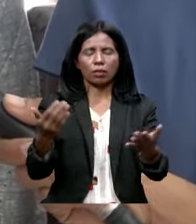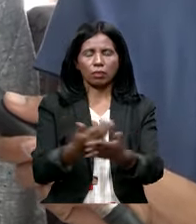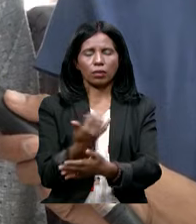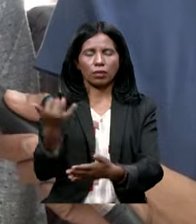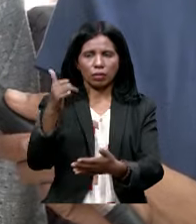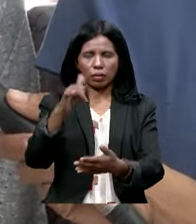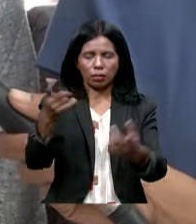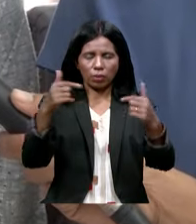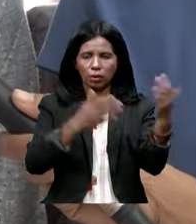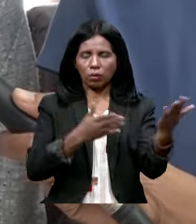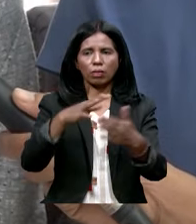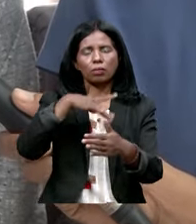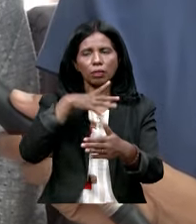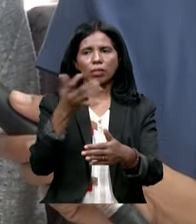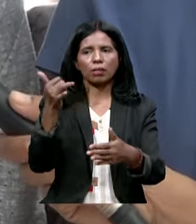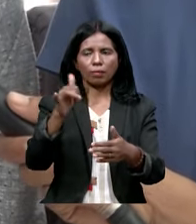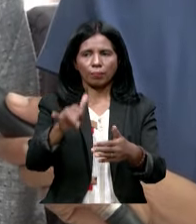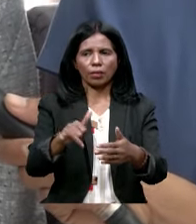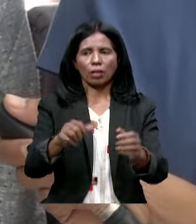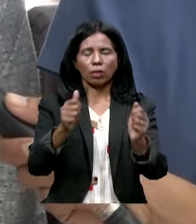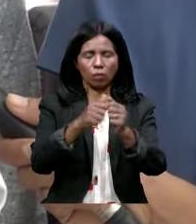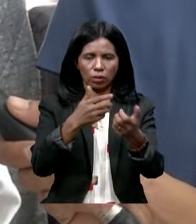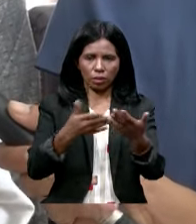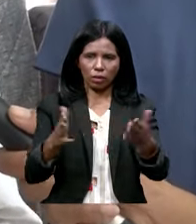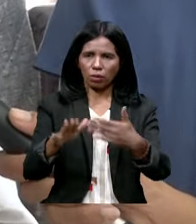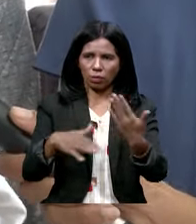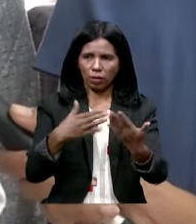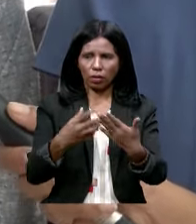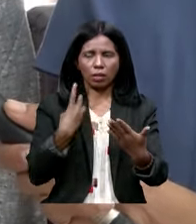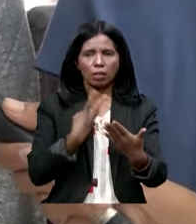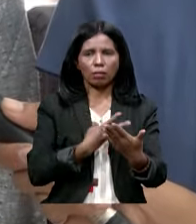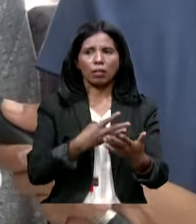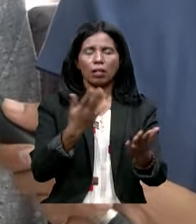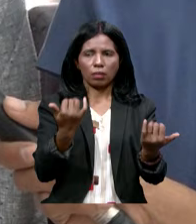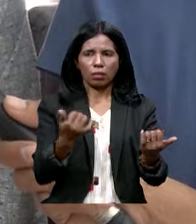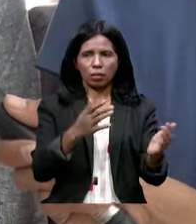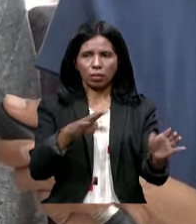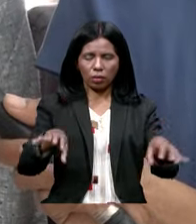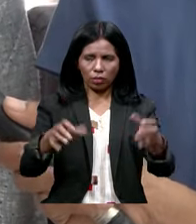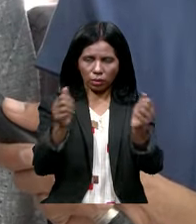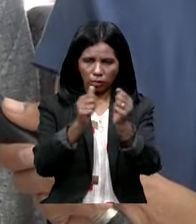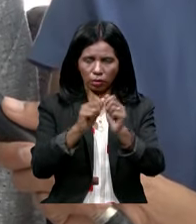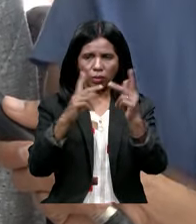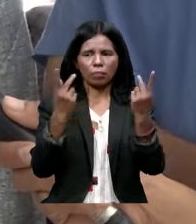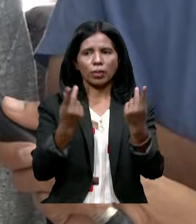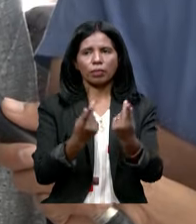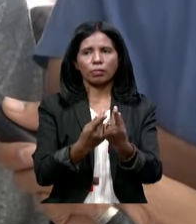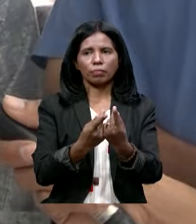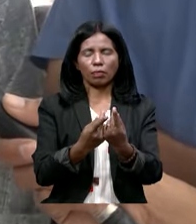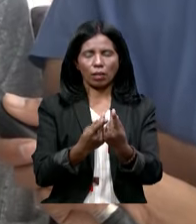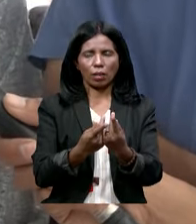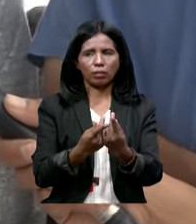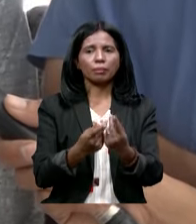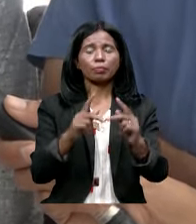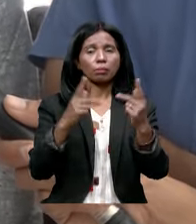sira atu la lisu sira ne fon mai nene ho equipamento sira a me agora correr na hela ho companhia be instalador né